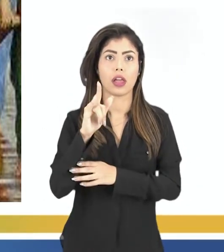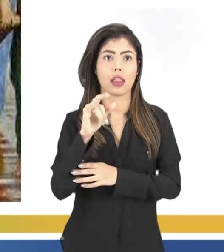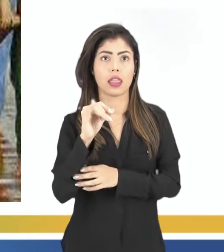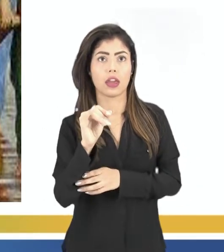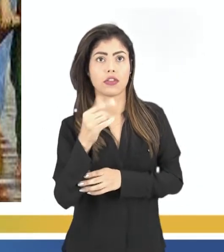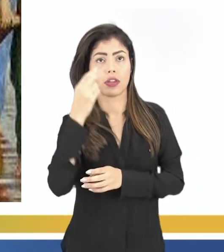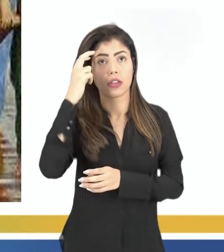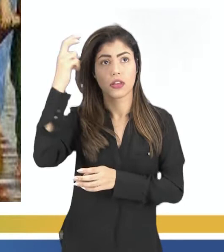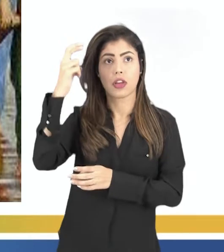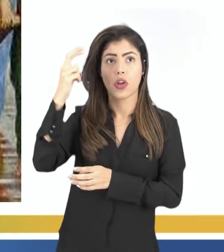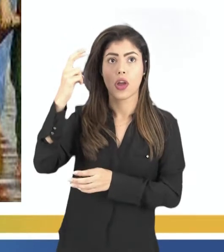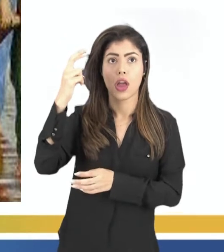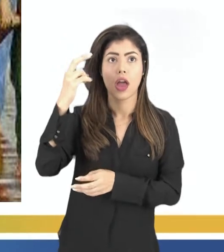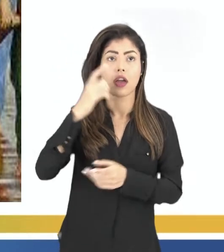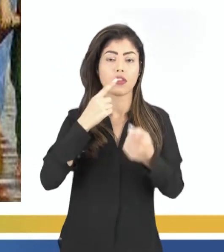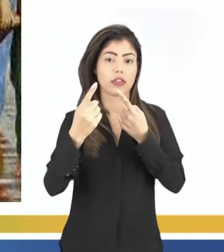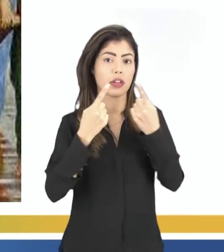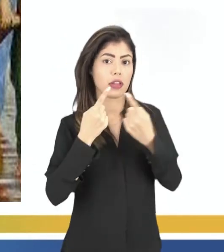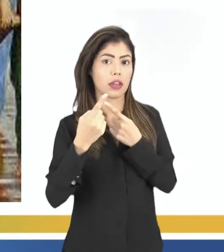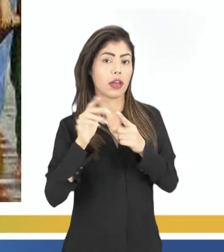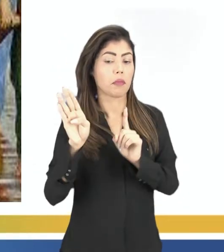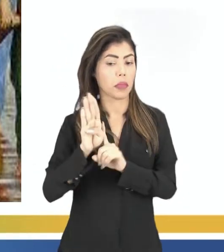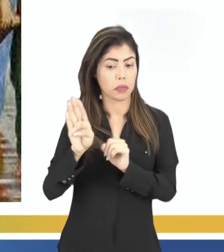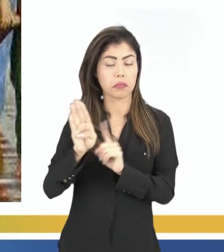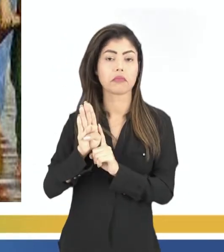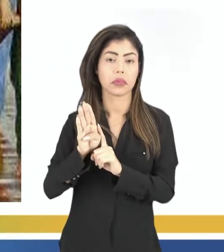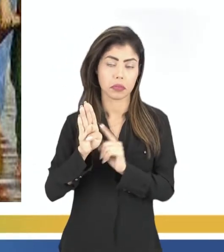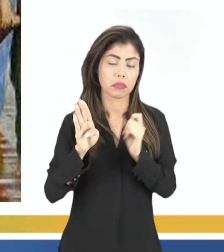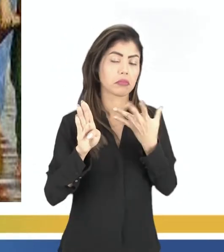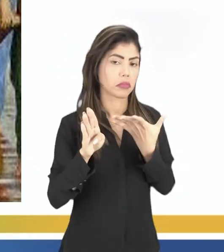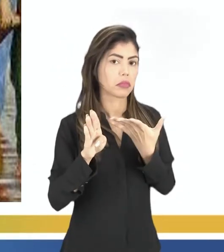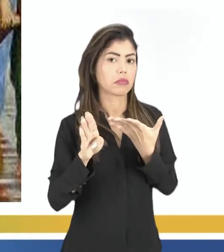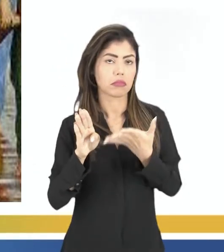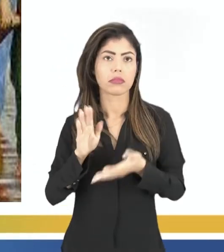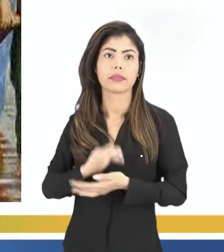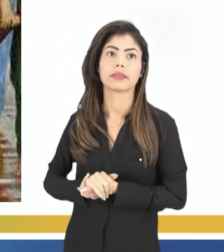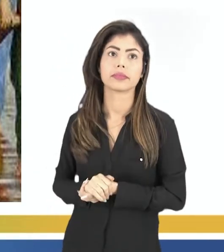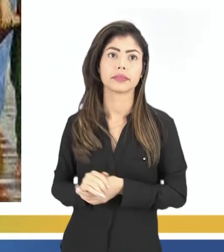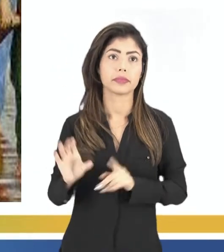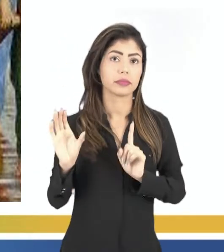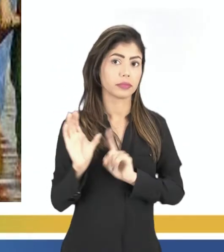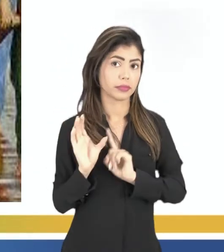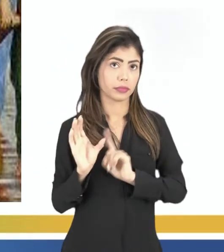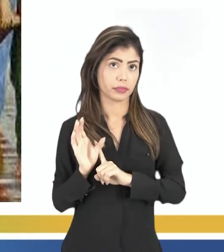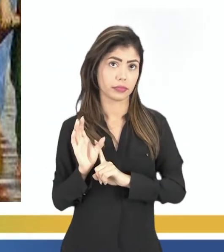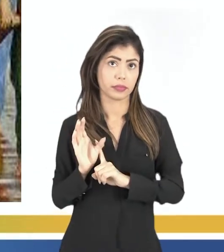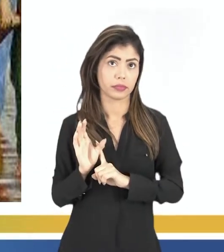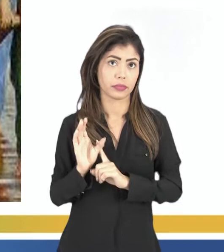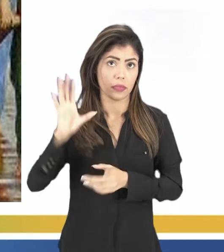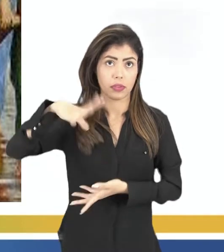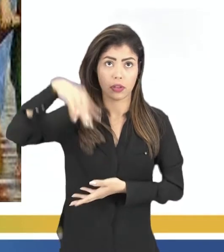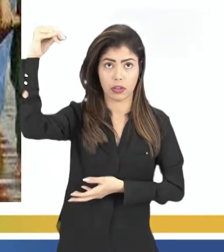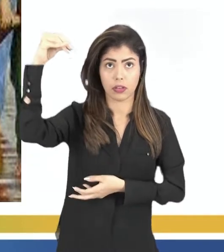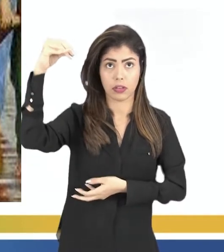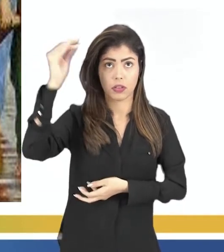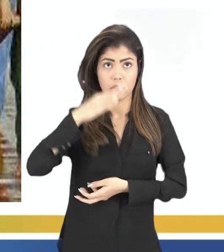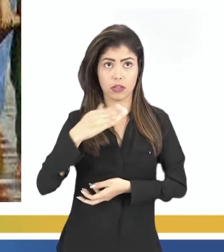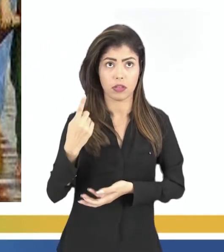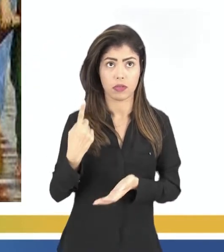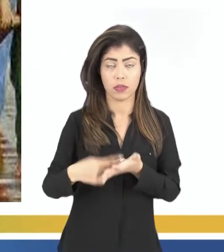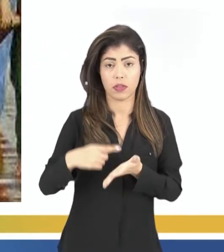por meio do método dialético. Olha, gostei da B. A B parece bem coerente. Vamos para C. Salvação da condição mortal pelo